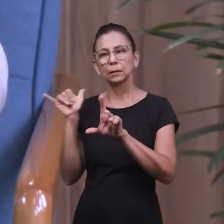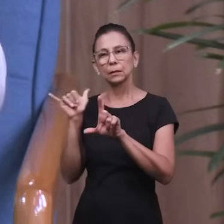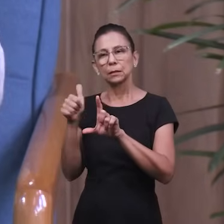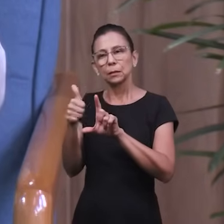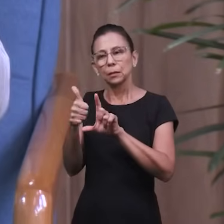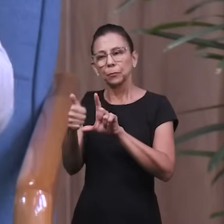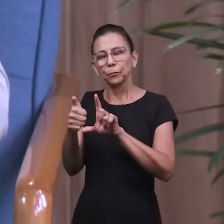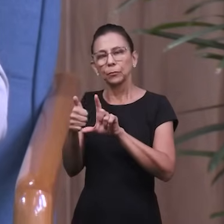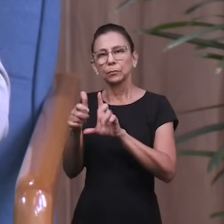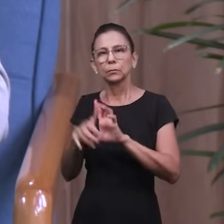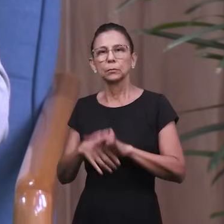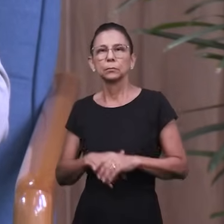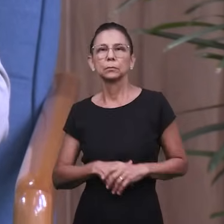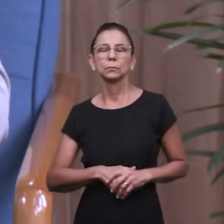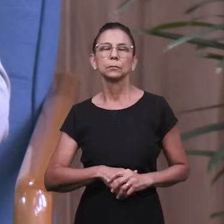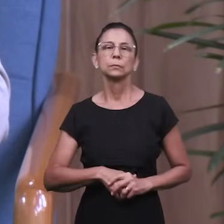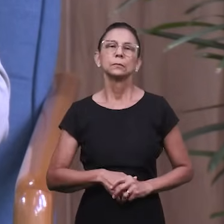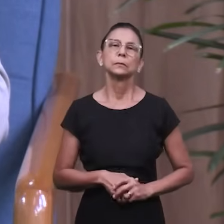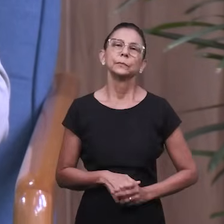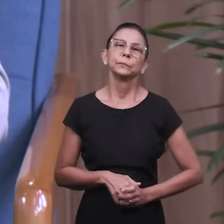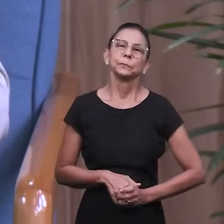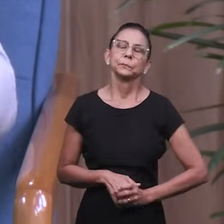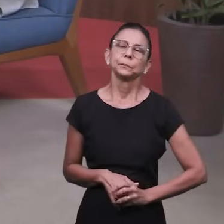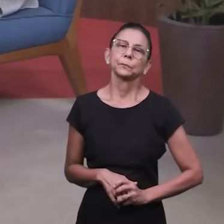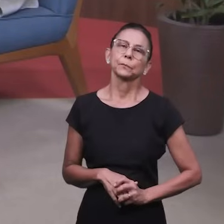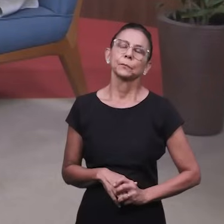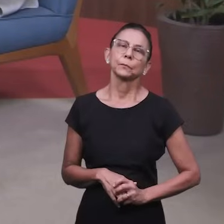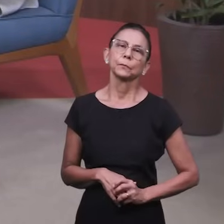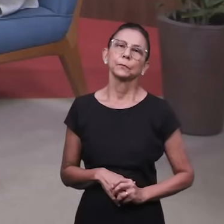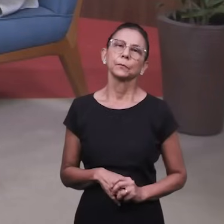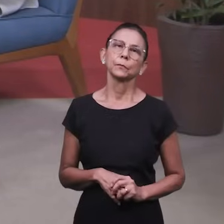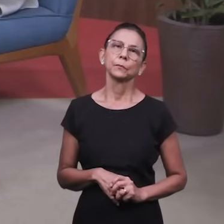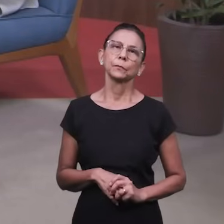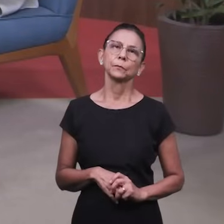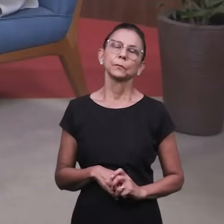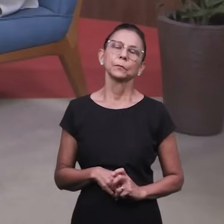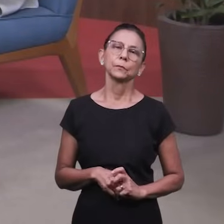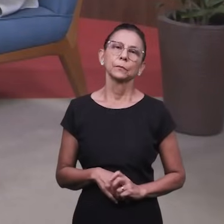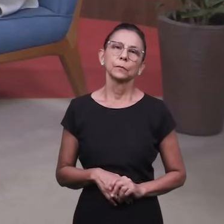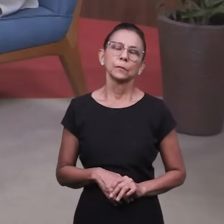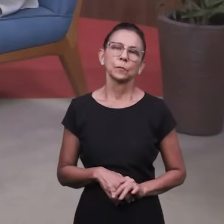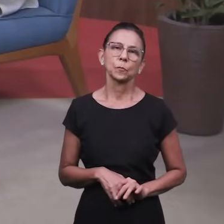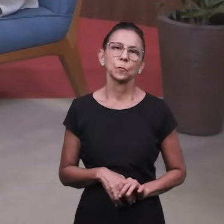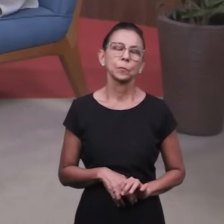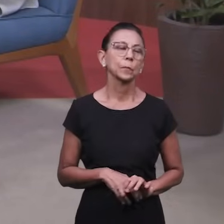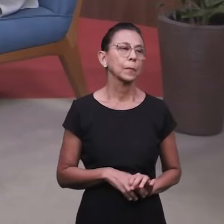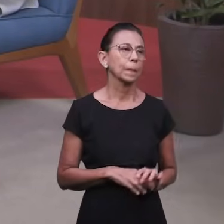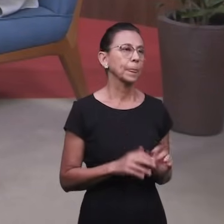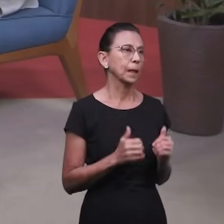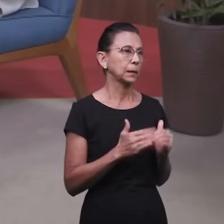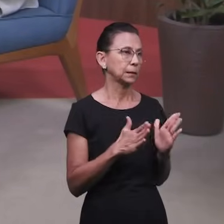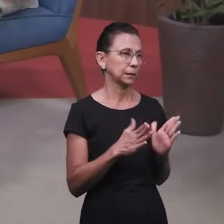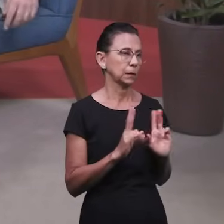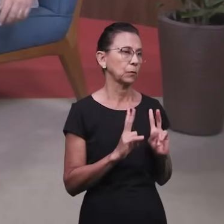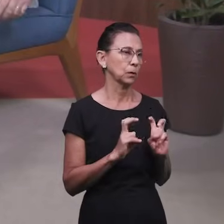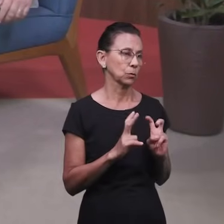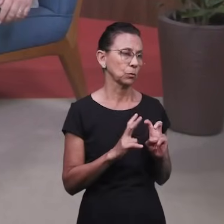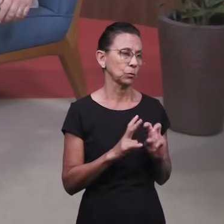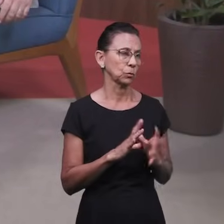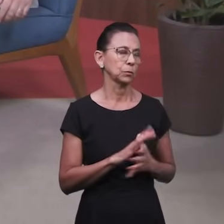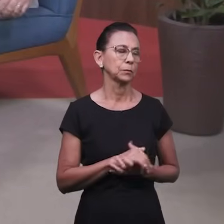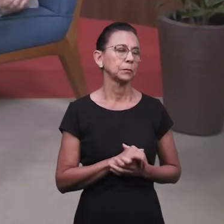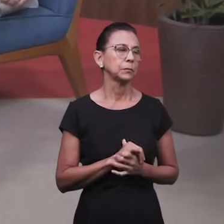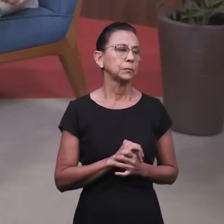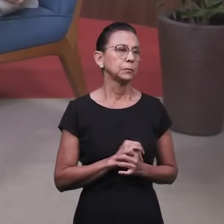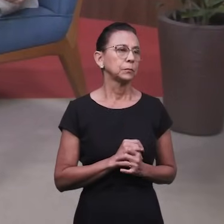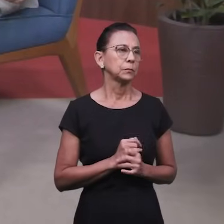por escrito ou através de vídeo, será uma bênção. Mas nós vamos aqui entrar então no assunto, Daniel, e a